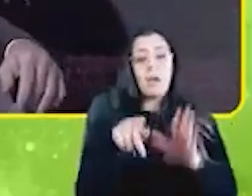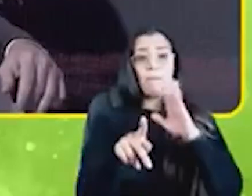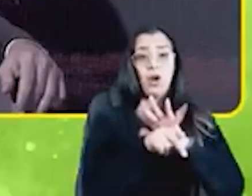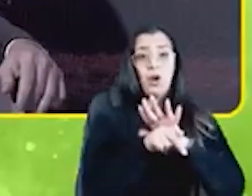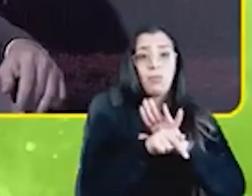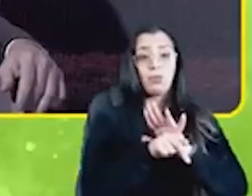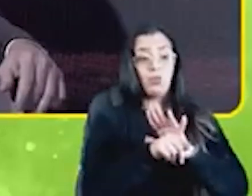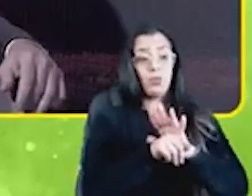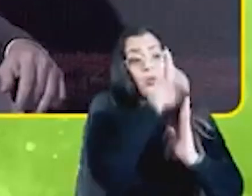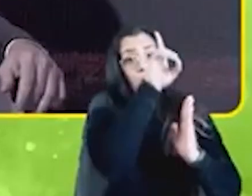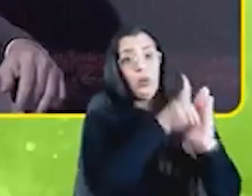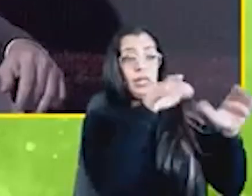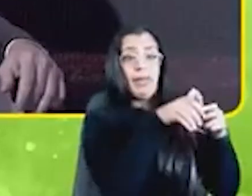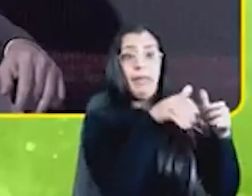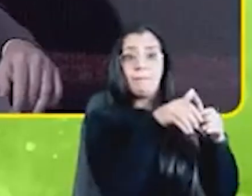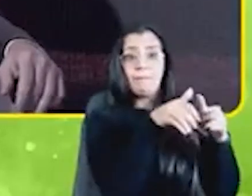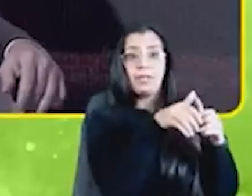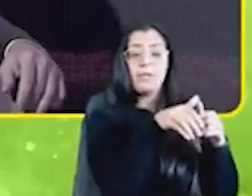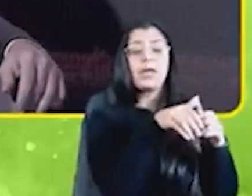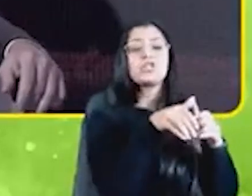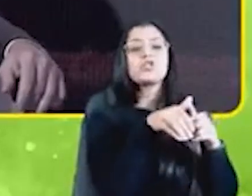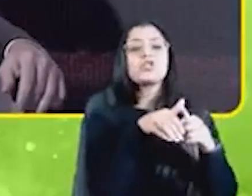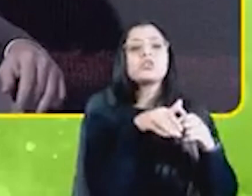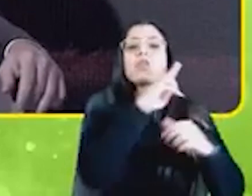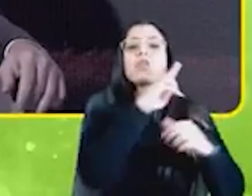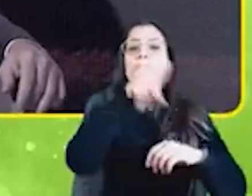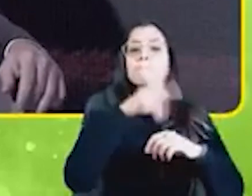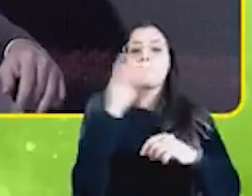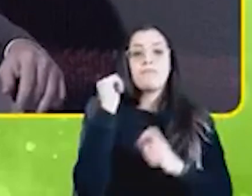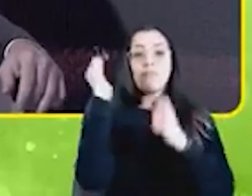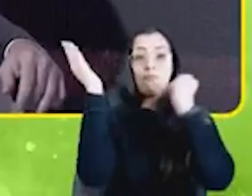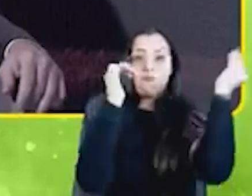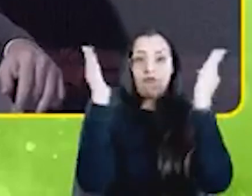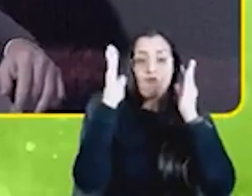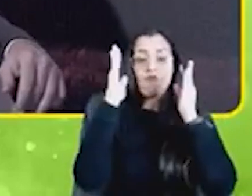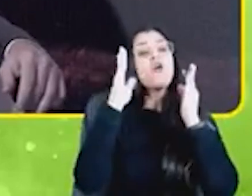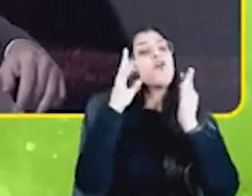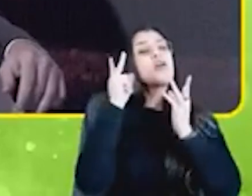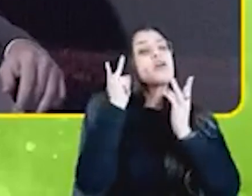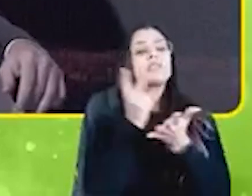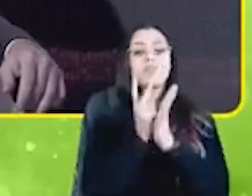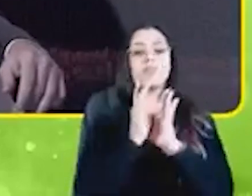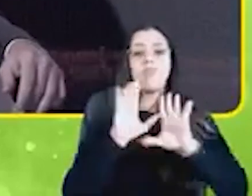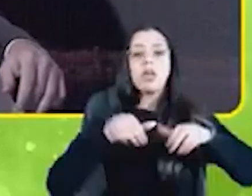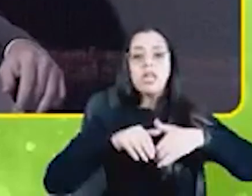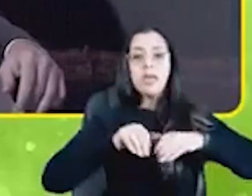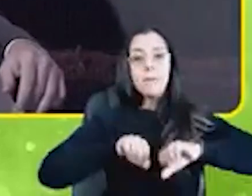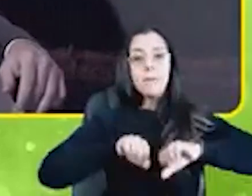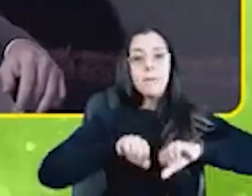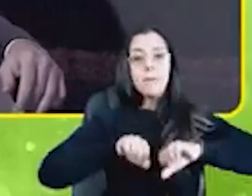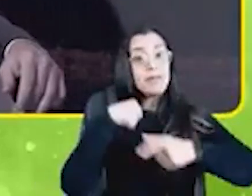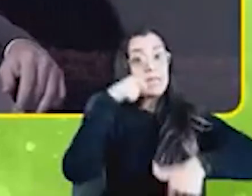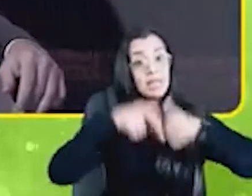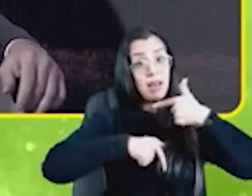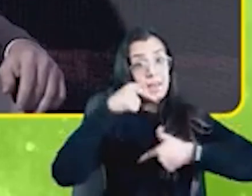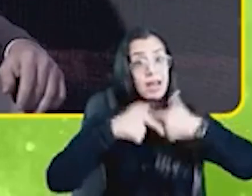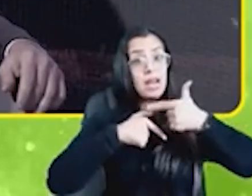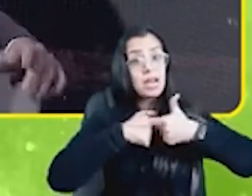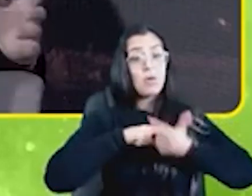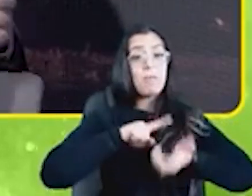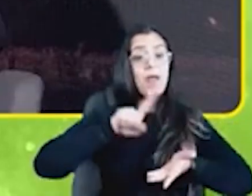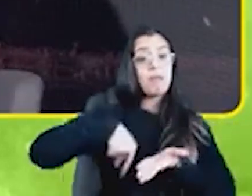equipe multidisciplinar que tá sempre trabalhando muito arduamente para os avanços destas agendas né